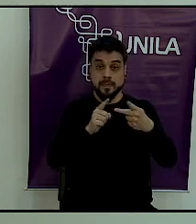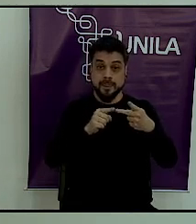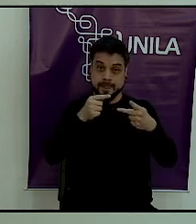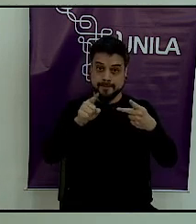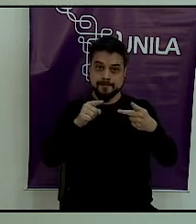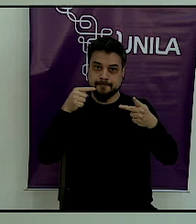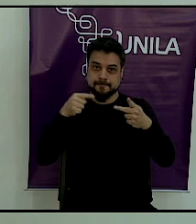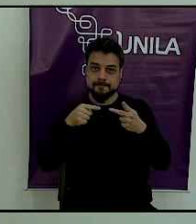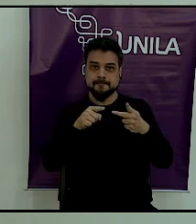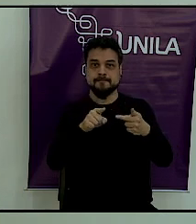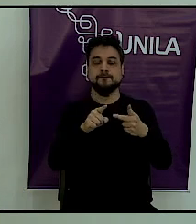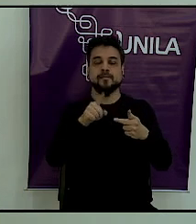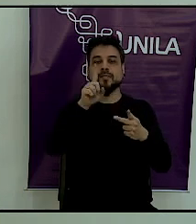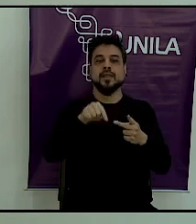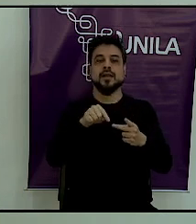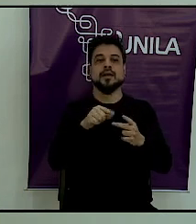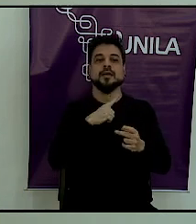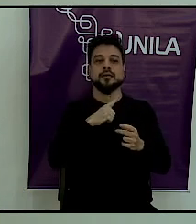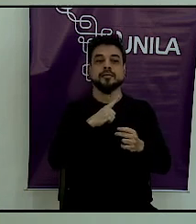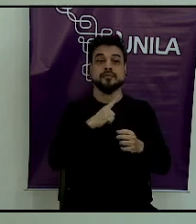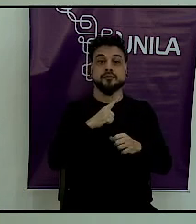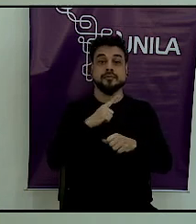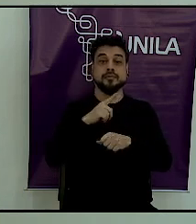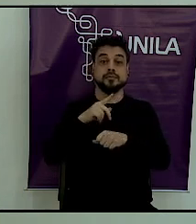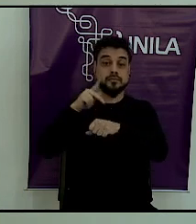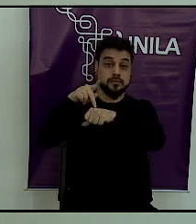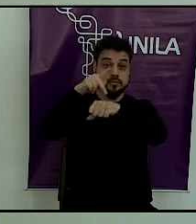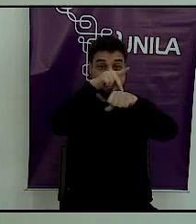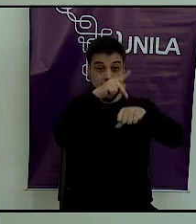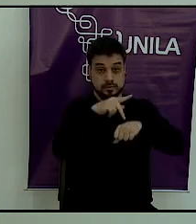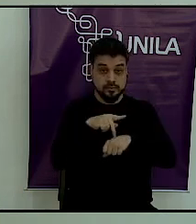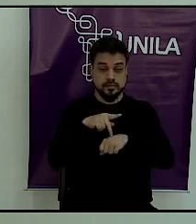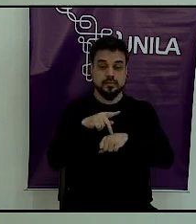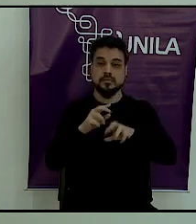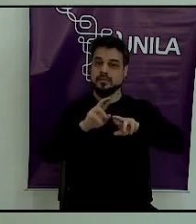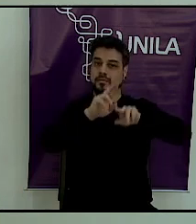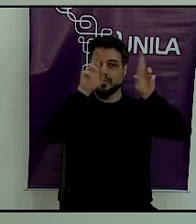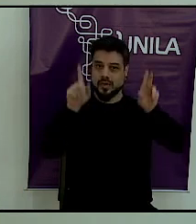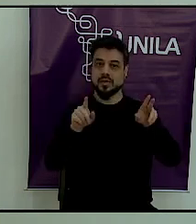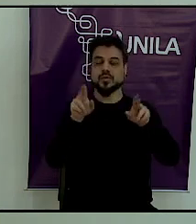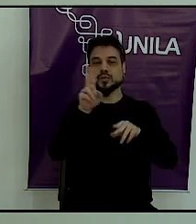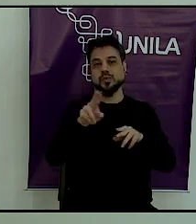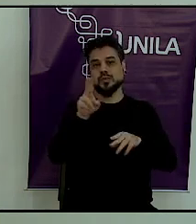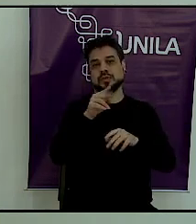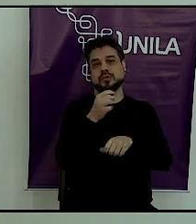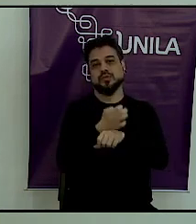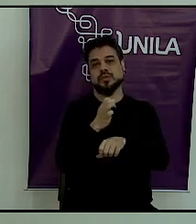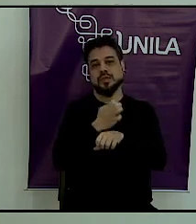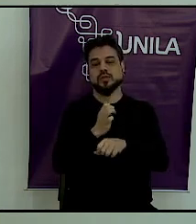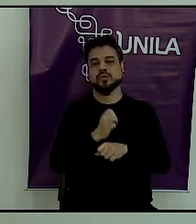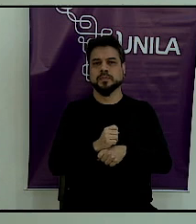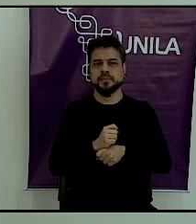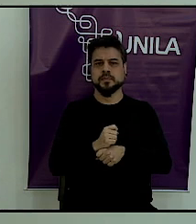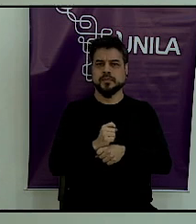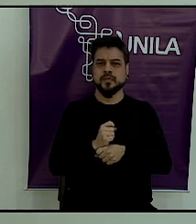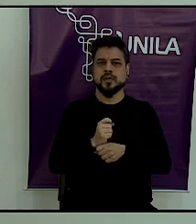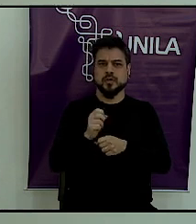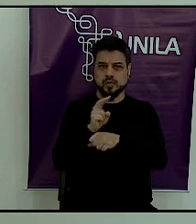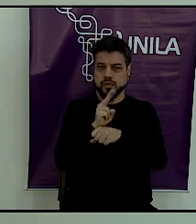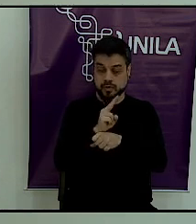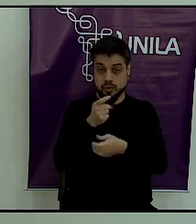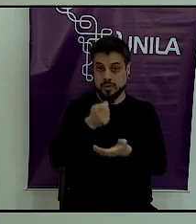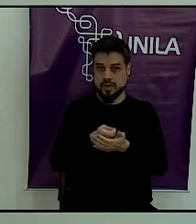da internacionalização da realização de estágio supervisionado obrigatório. Nós estamos